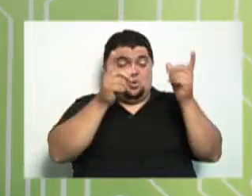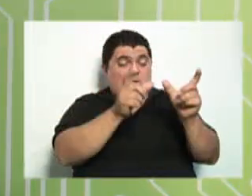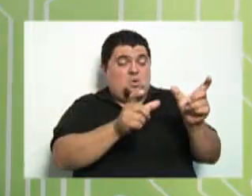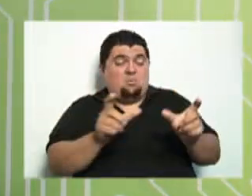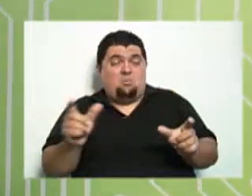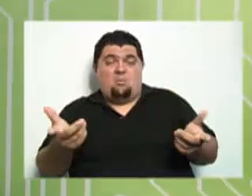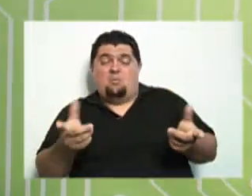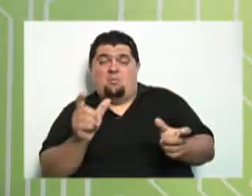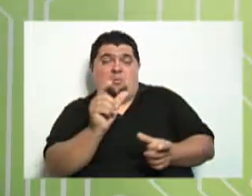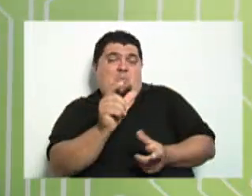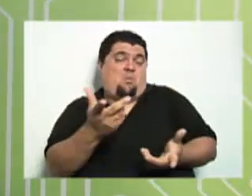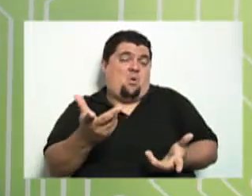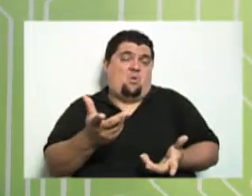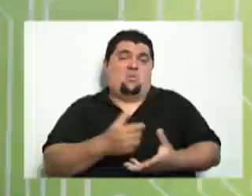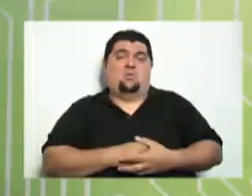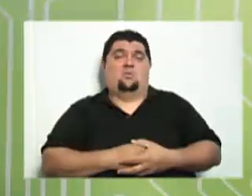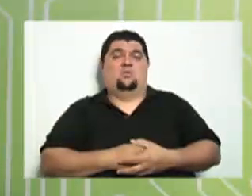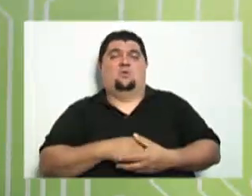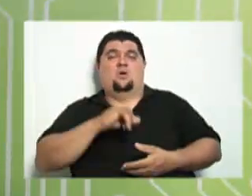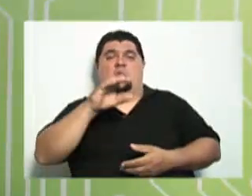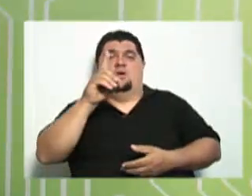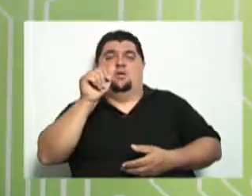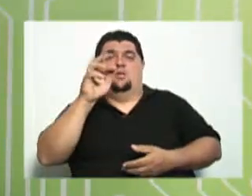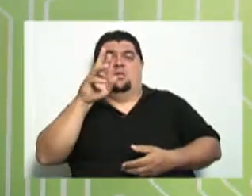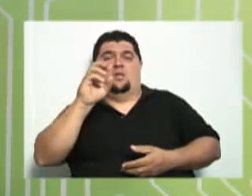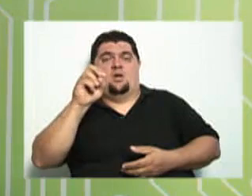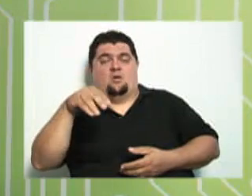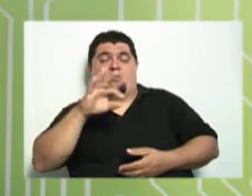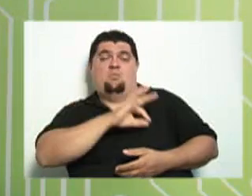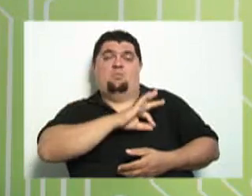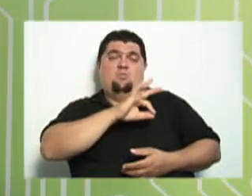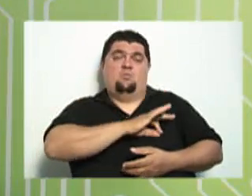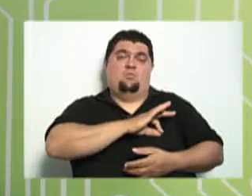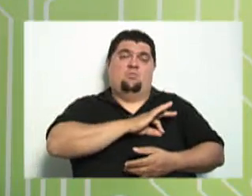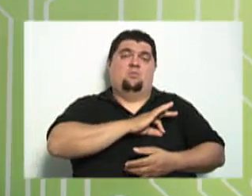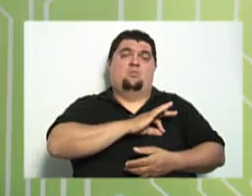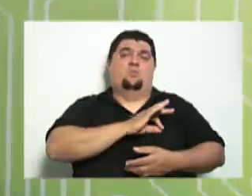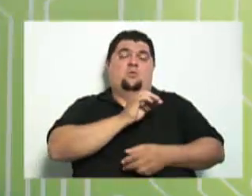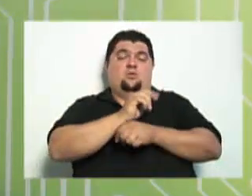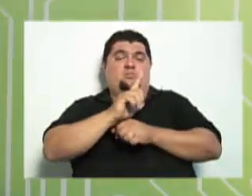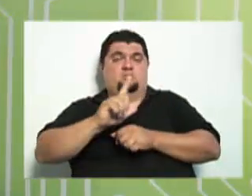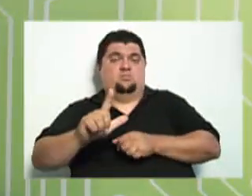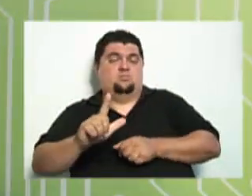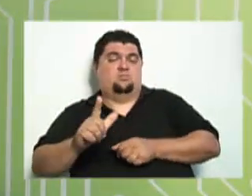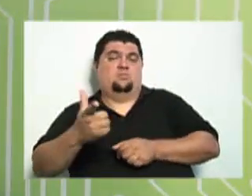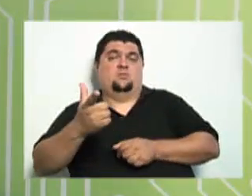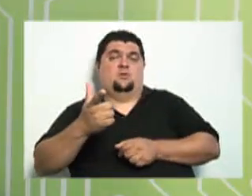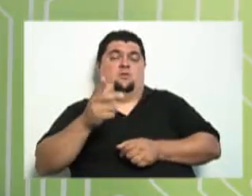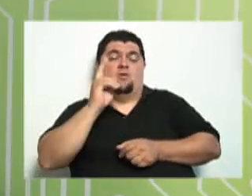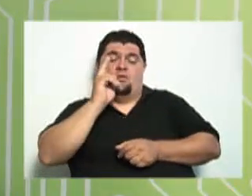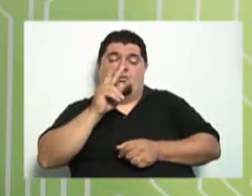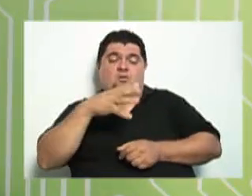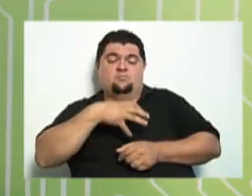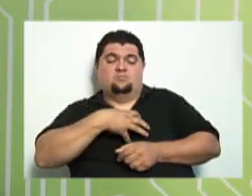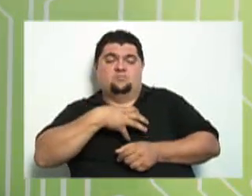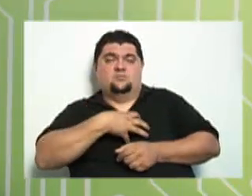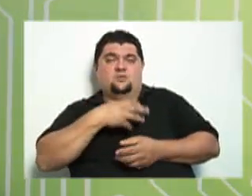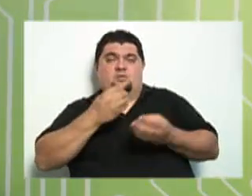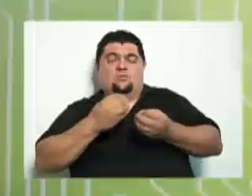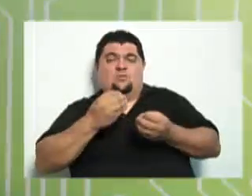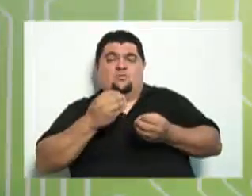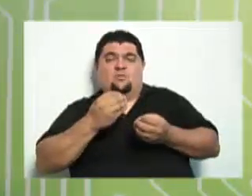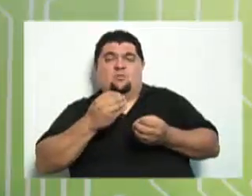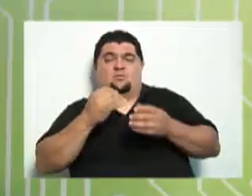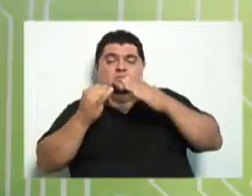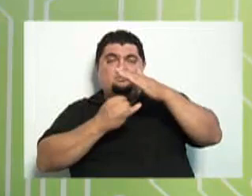órgãos de fiscalização, como o nosso IDARON, até a Polícia Federal. E a gente vai ver como esse tipo de instituição vai fazer